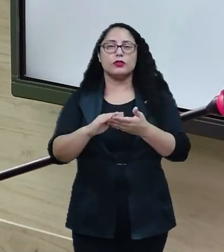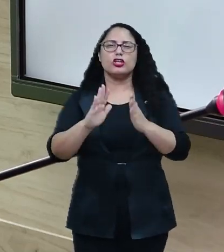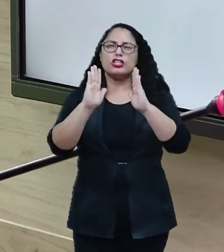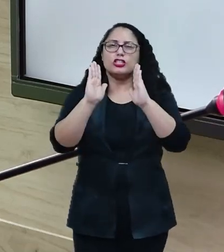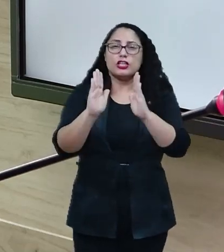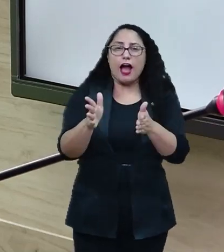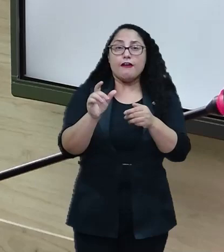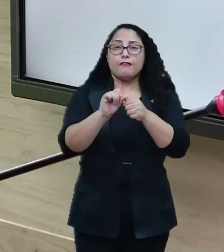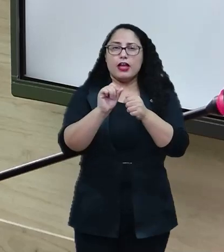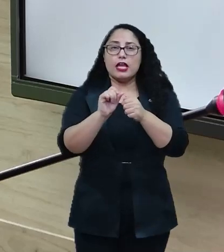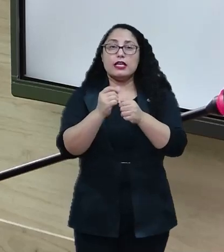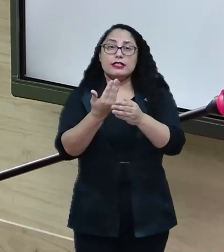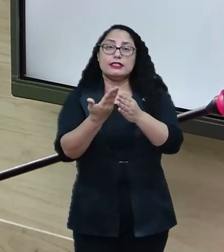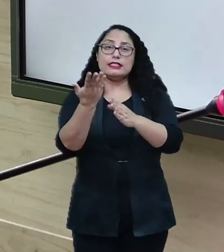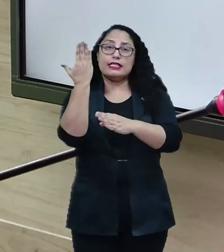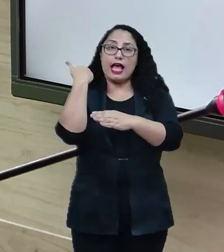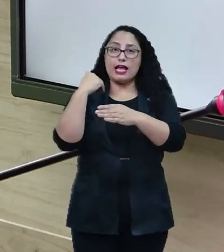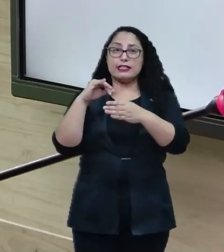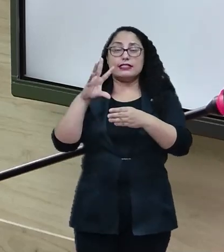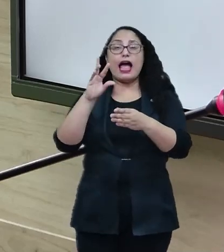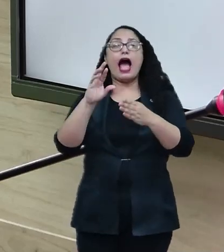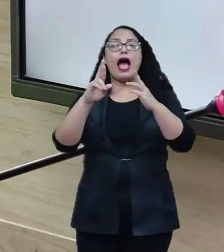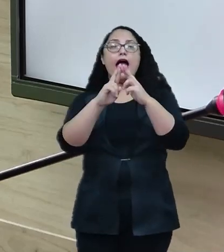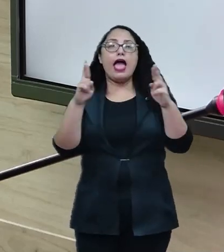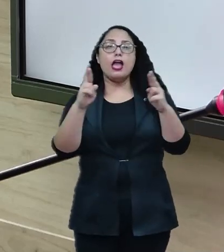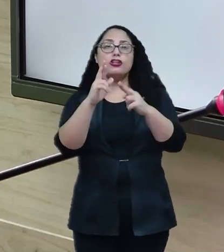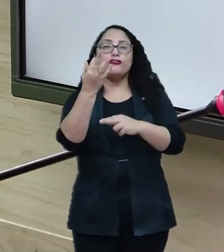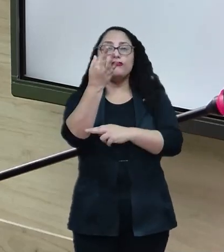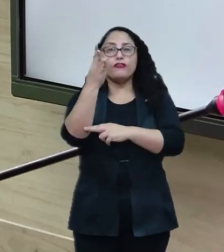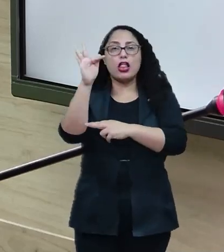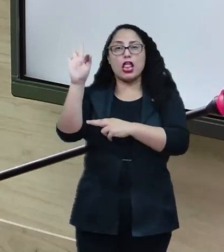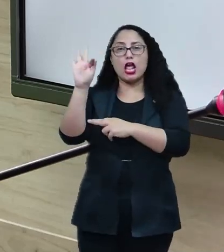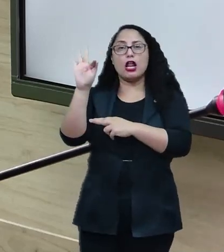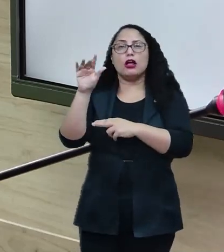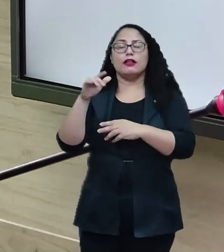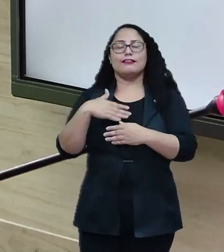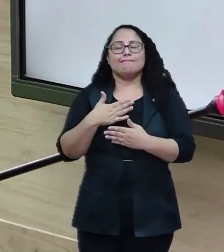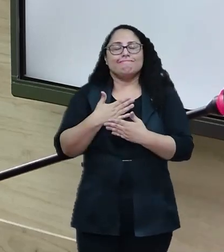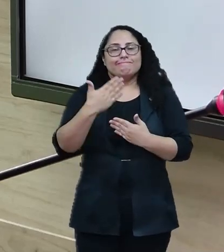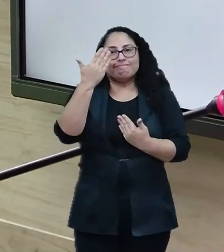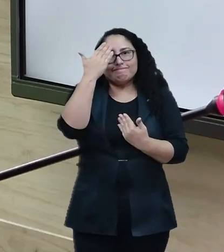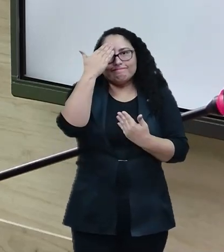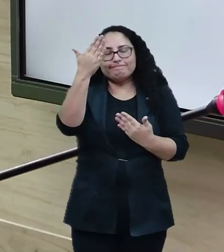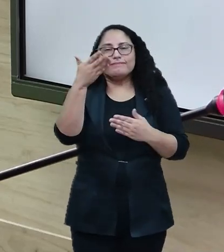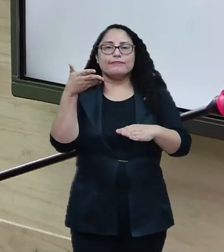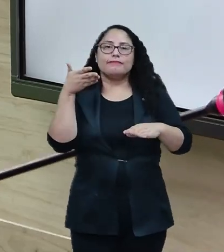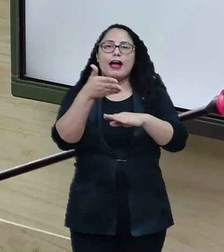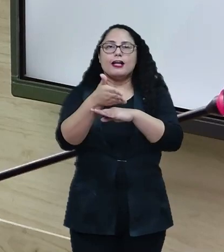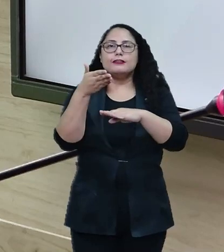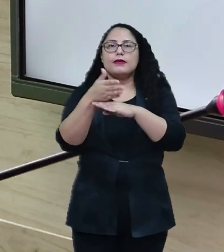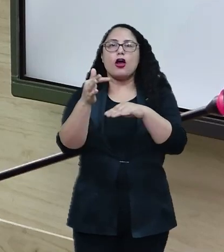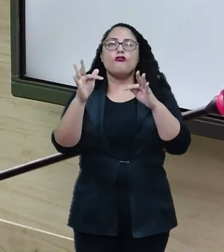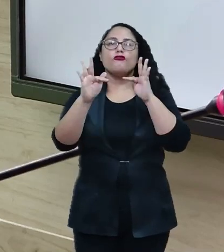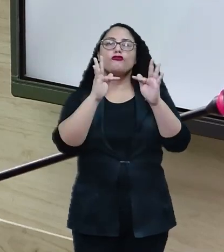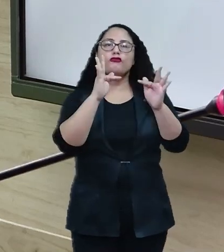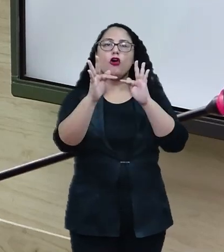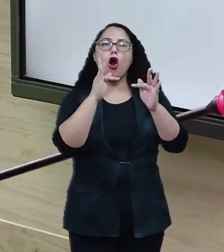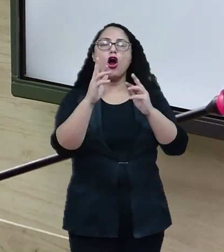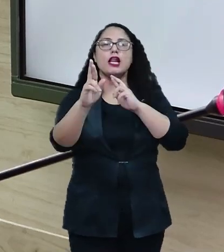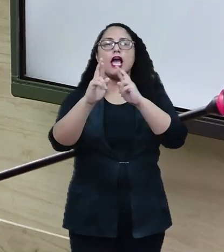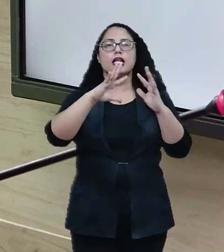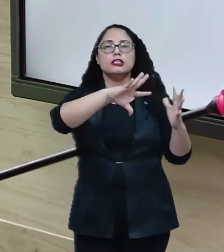já tem sido feito dentro da rede federal. Eu tenho a grata oportunidade de fazer parte de um fórum, que é o Fórum de Assessores de